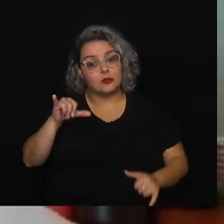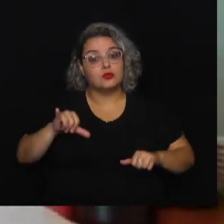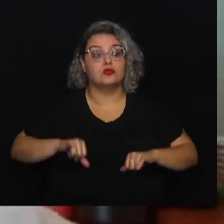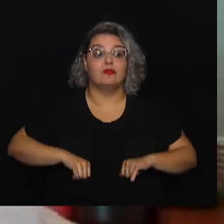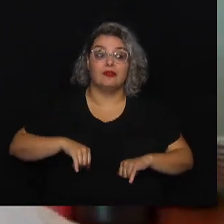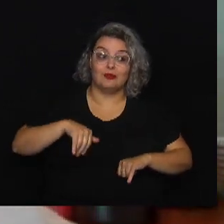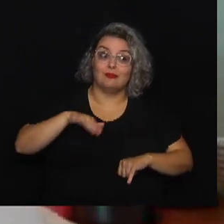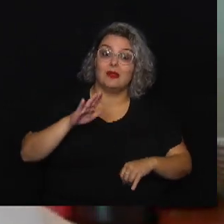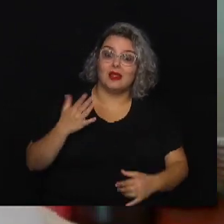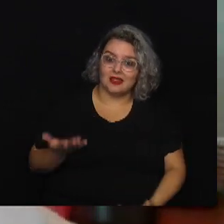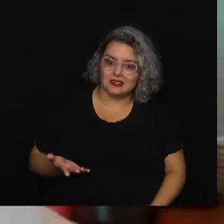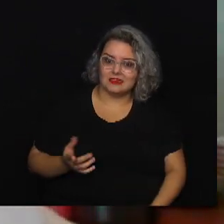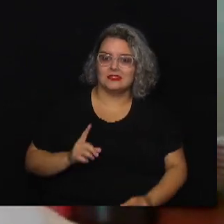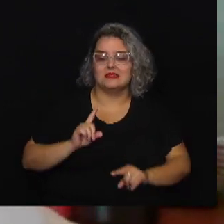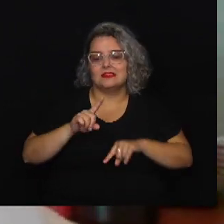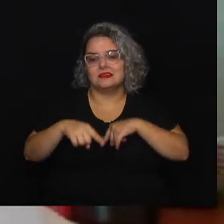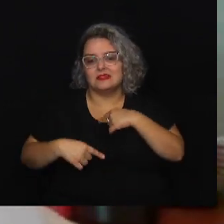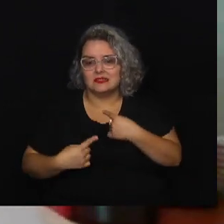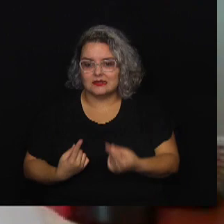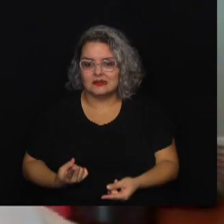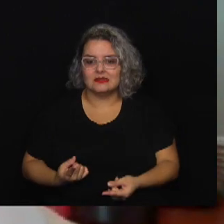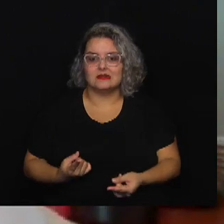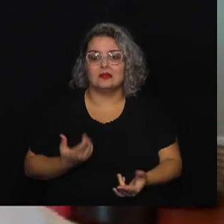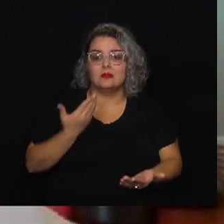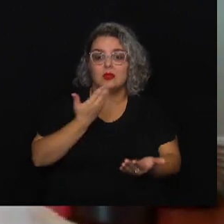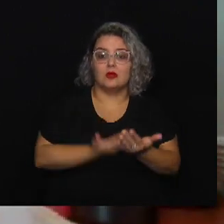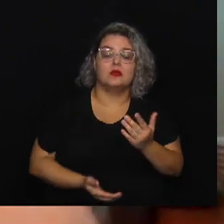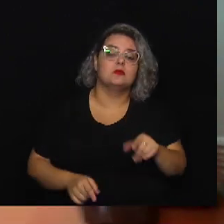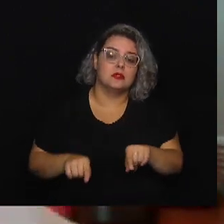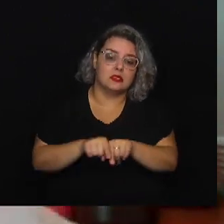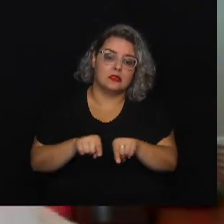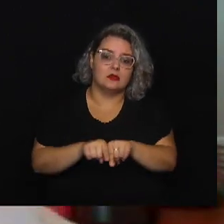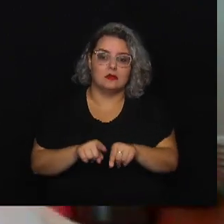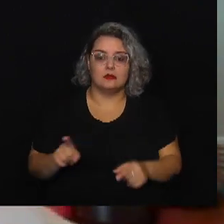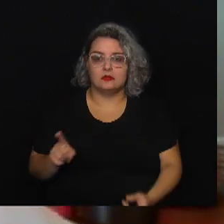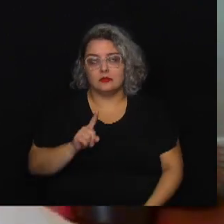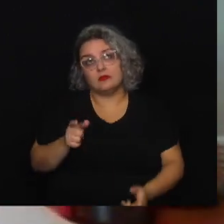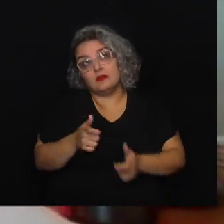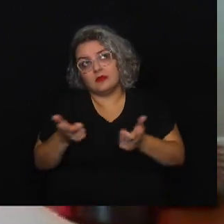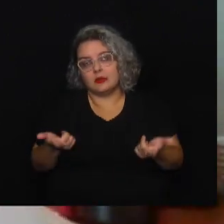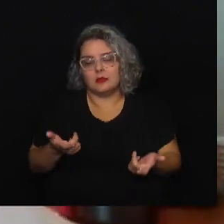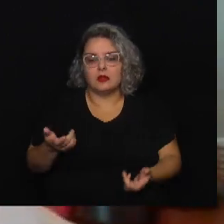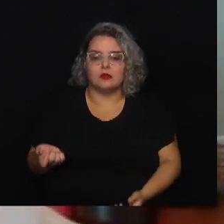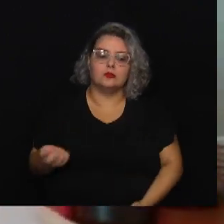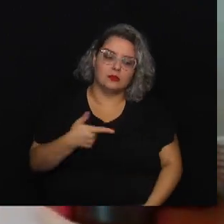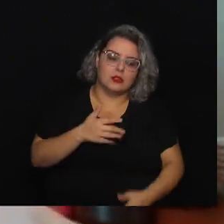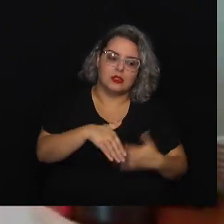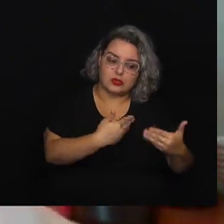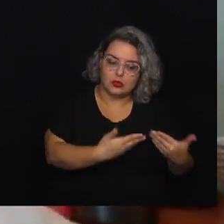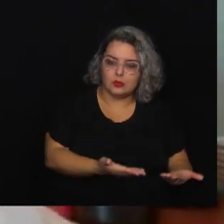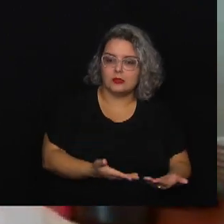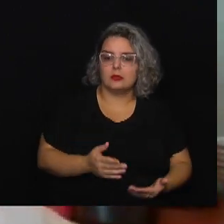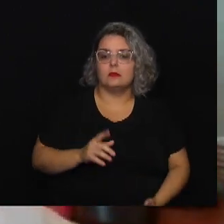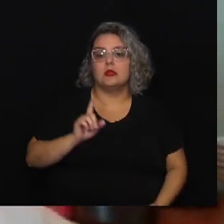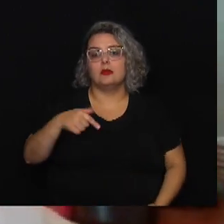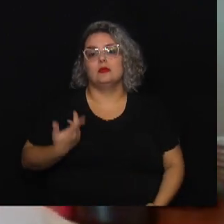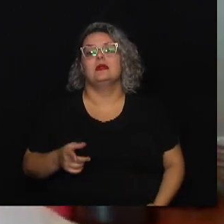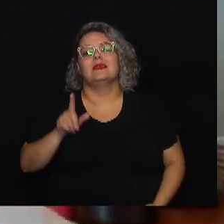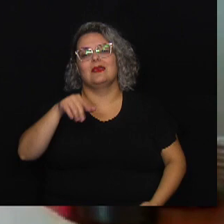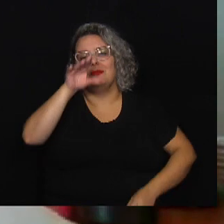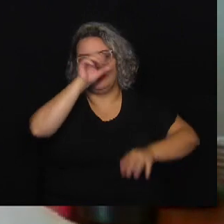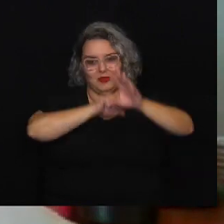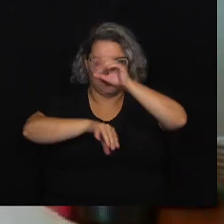muito e tem uma outra perda também, eu não vou dizer maior que os outros, mas muito importante, que é a alfabetização,